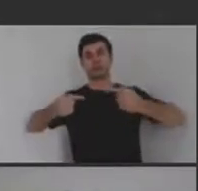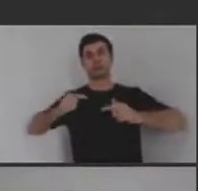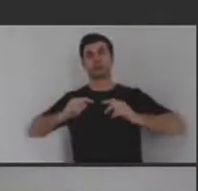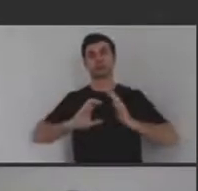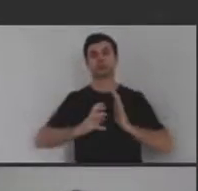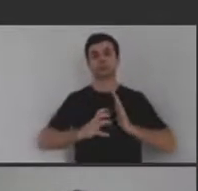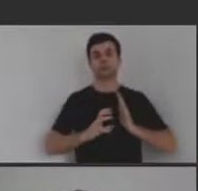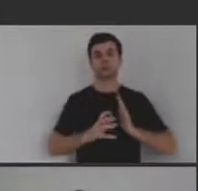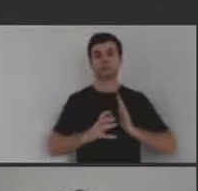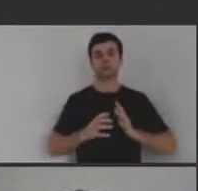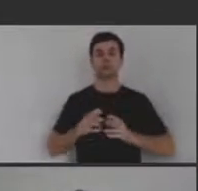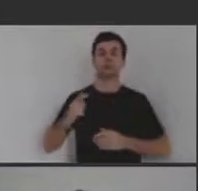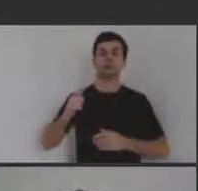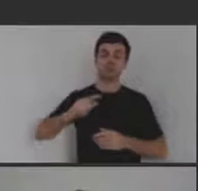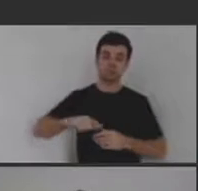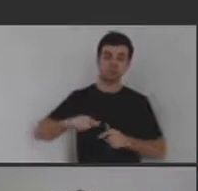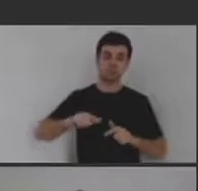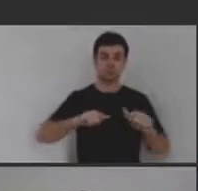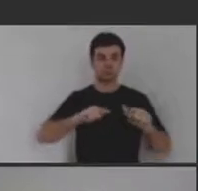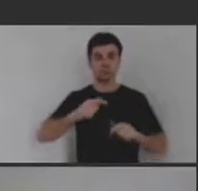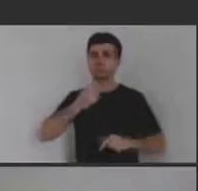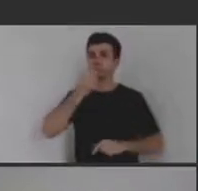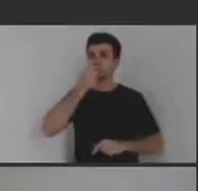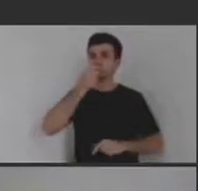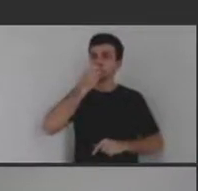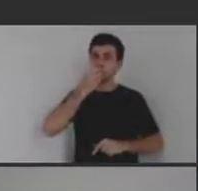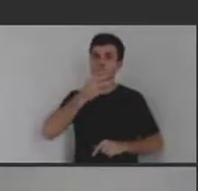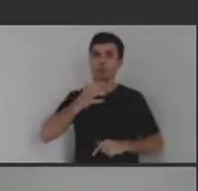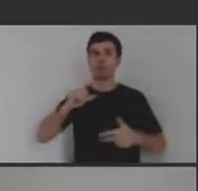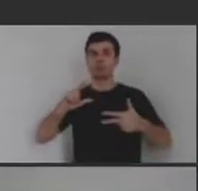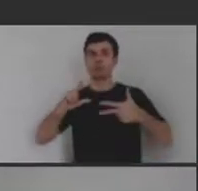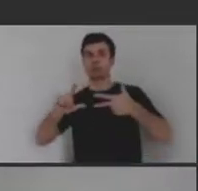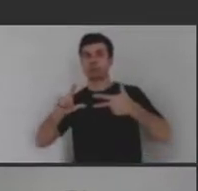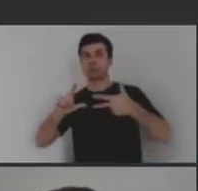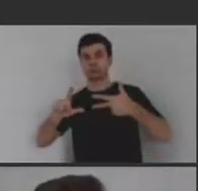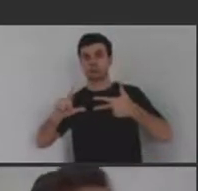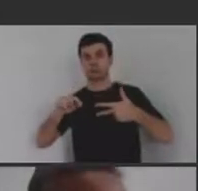o trabalho e o bom funcionamento do Legislativo.